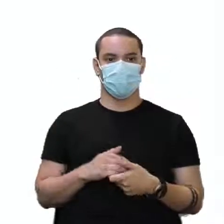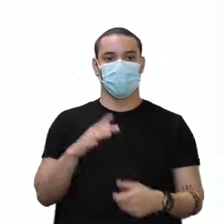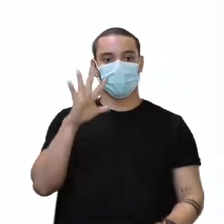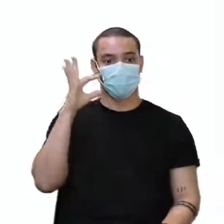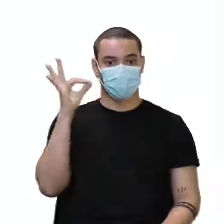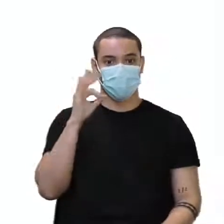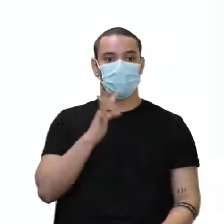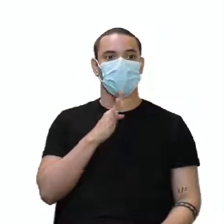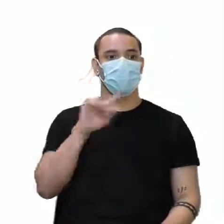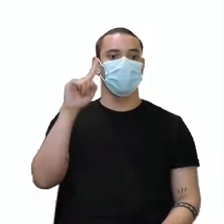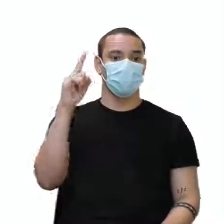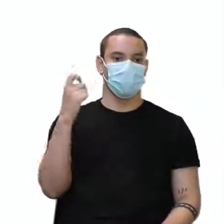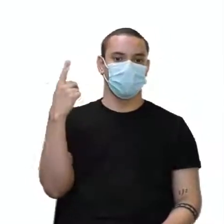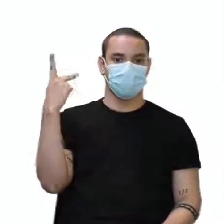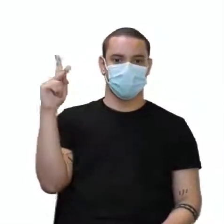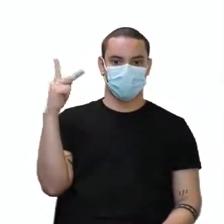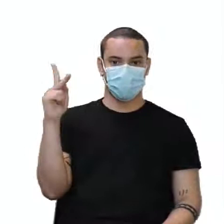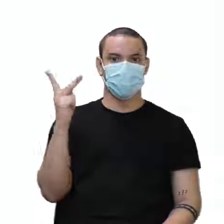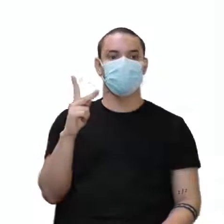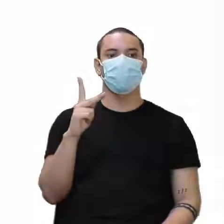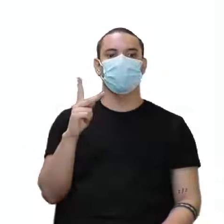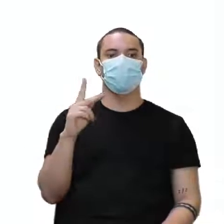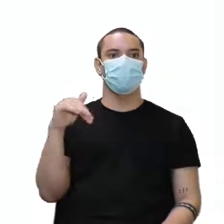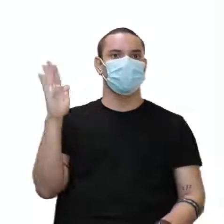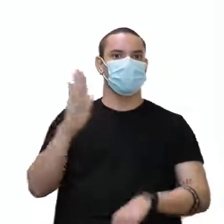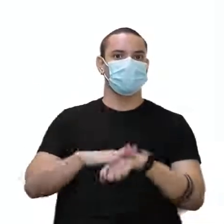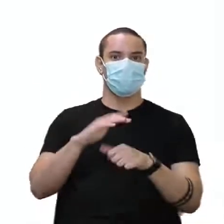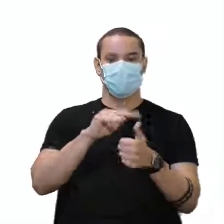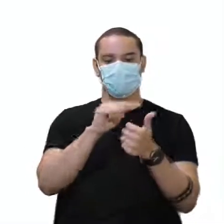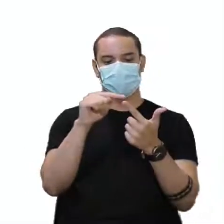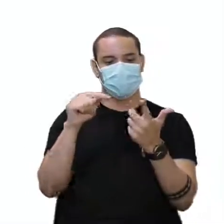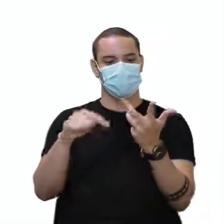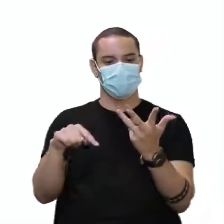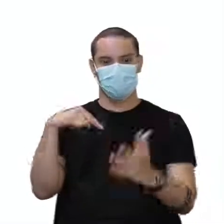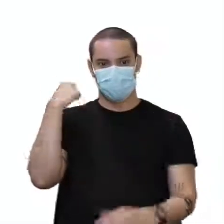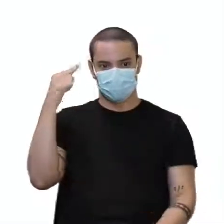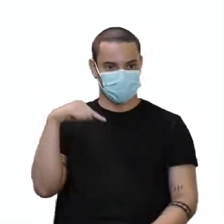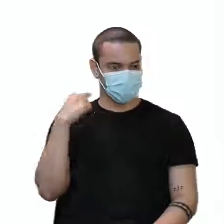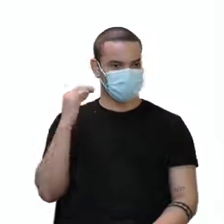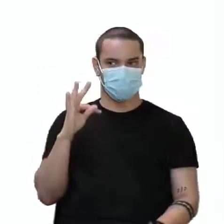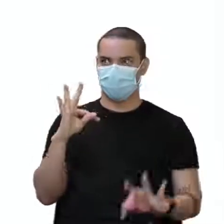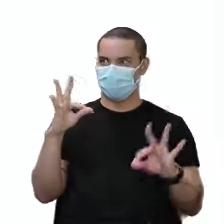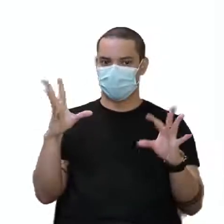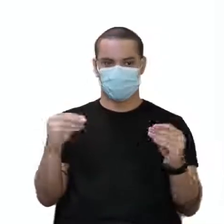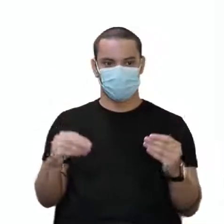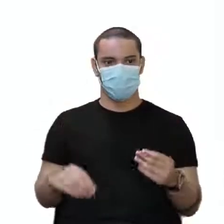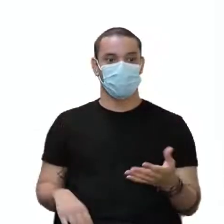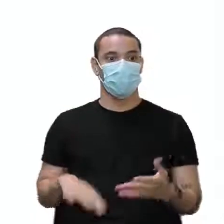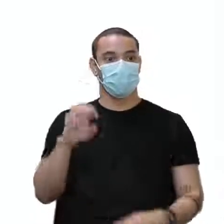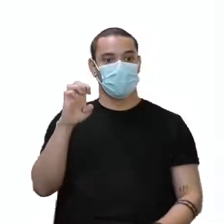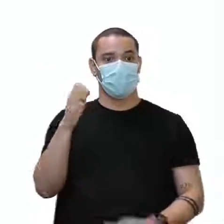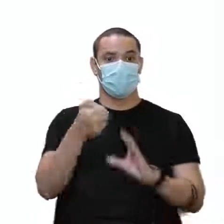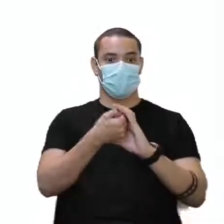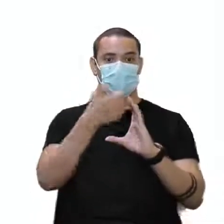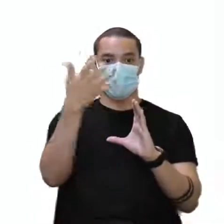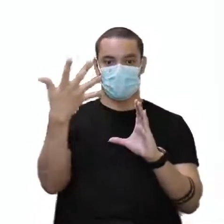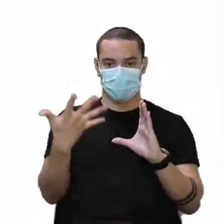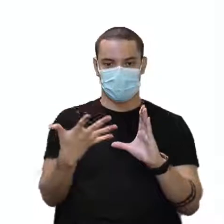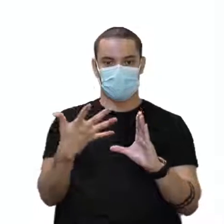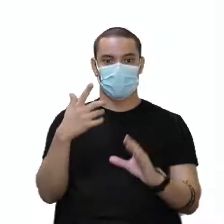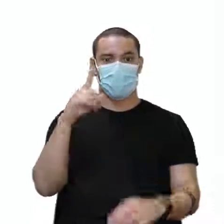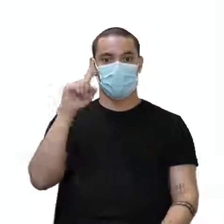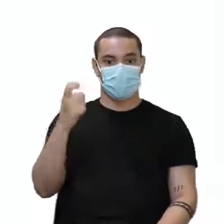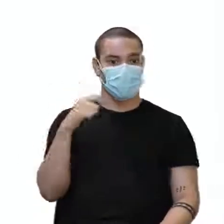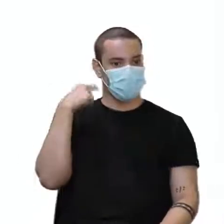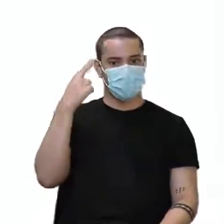conhece as ex-namoradas de John e considera mais de uma como maluca. John caracteriza a ex-namorada como